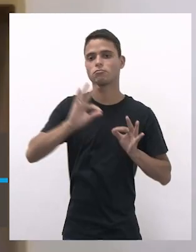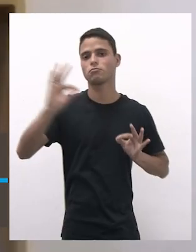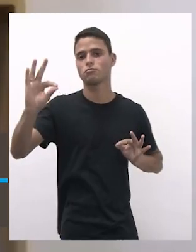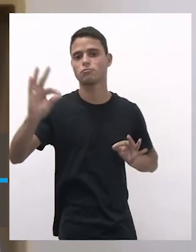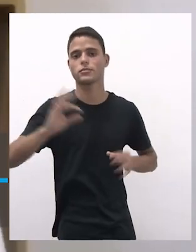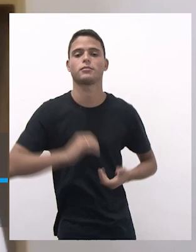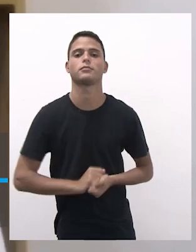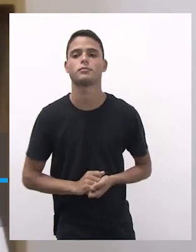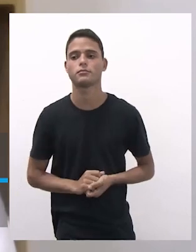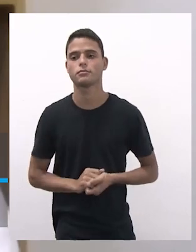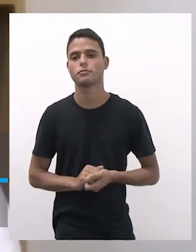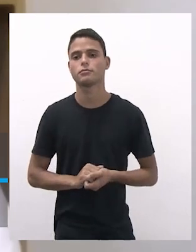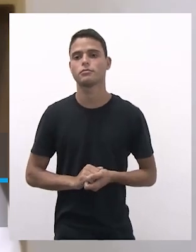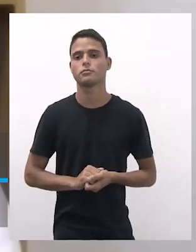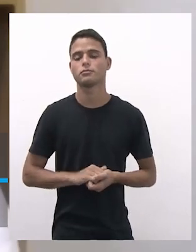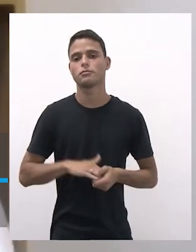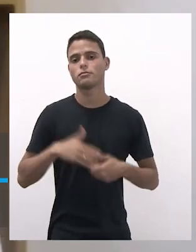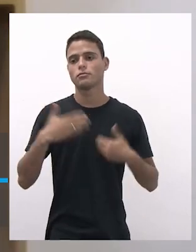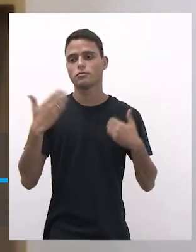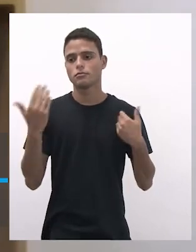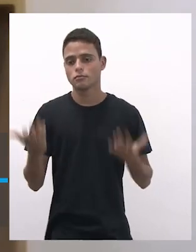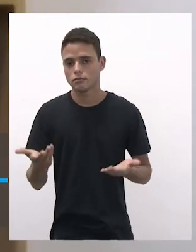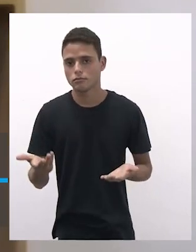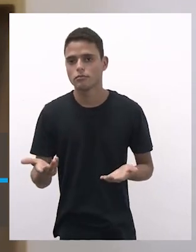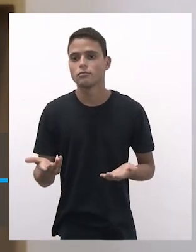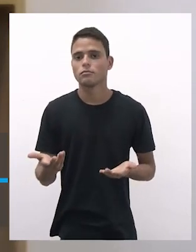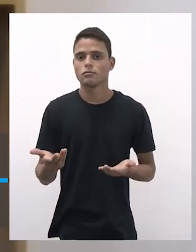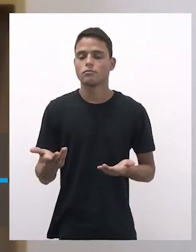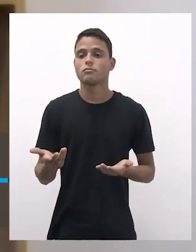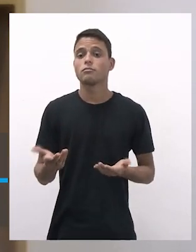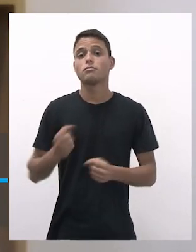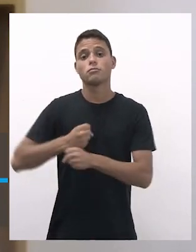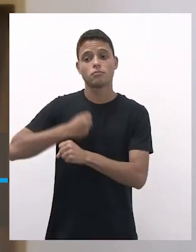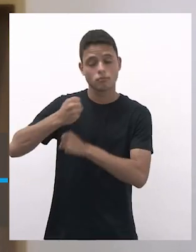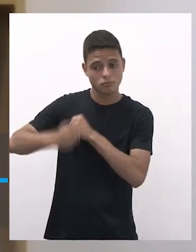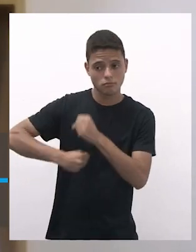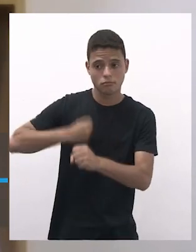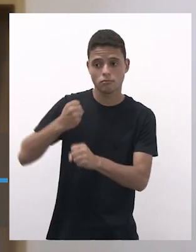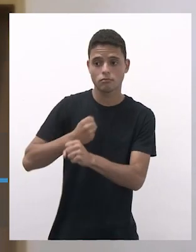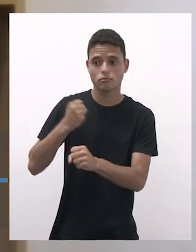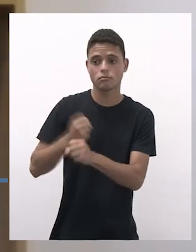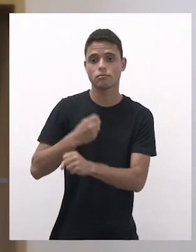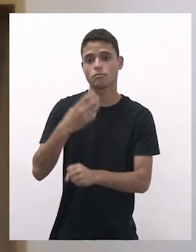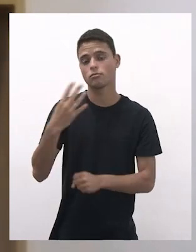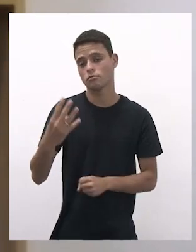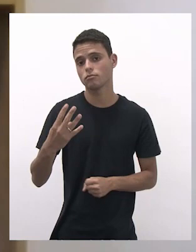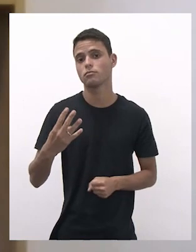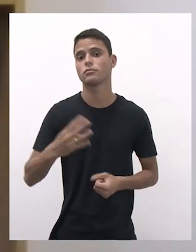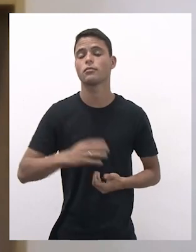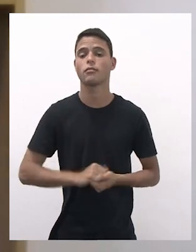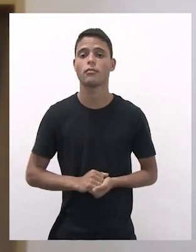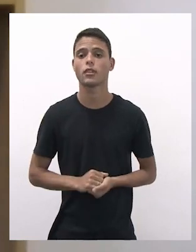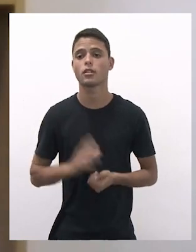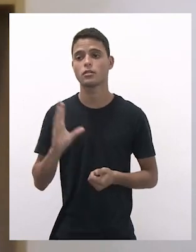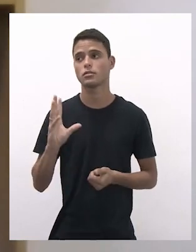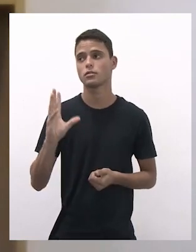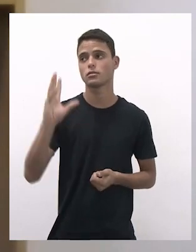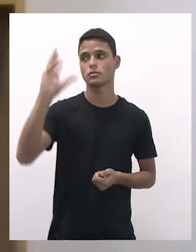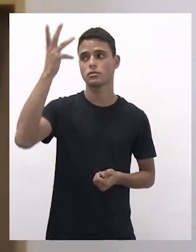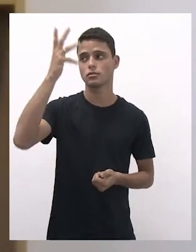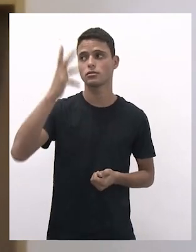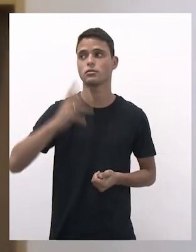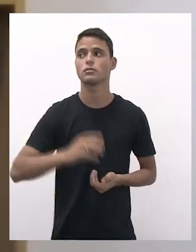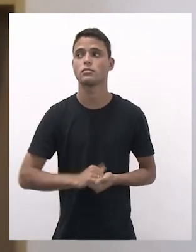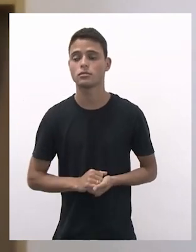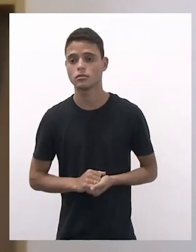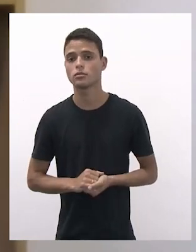Bom, então vamos pensar que 4 anos do nosso evento, ele aconteceu normalmente no presencial, né?